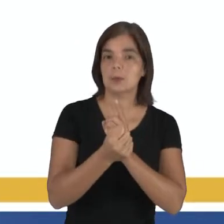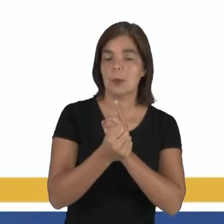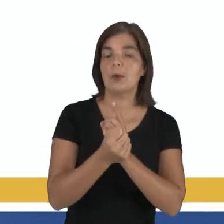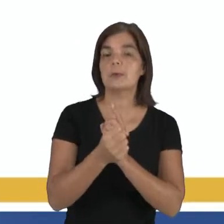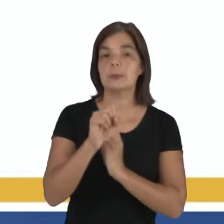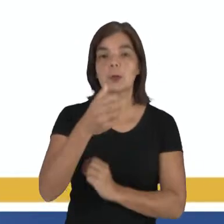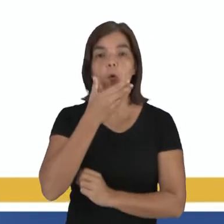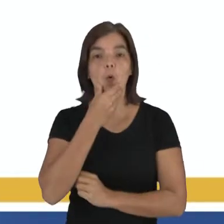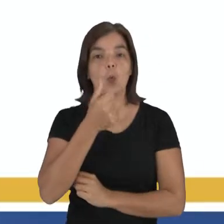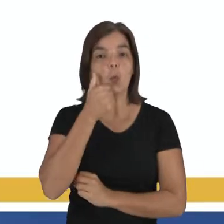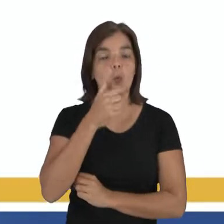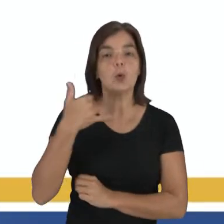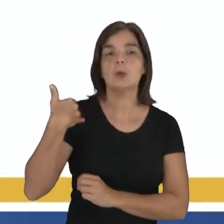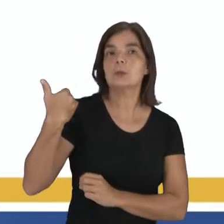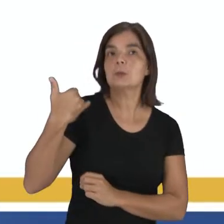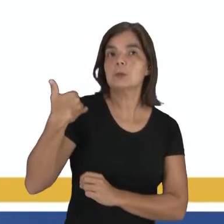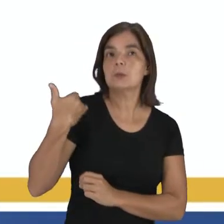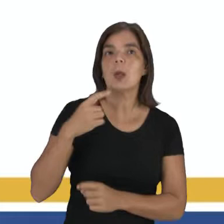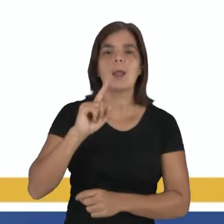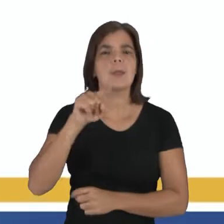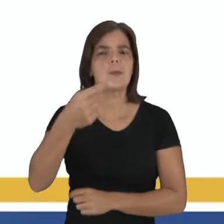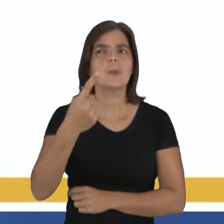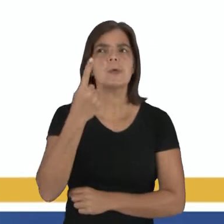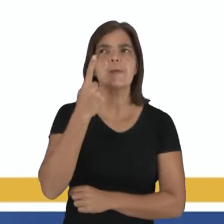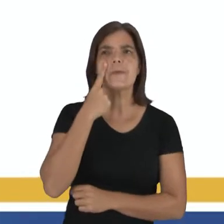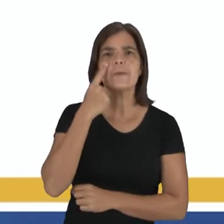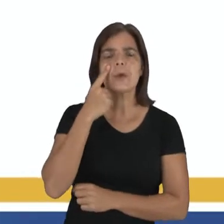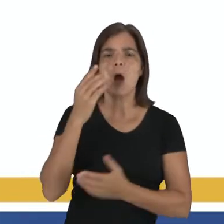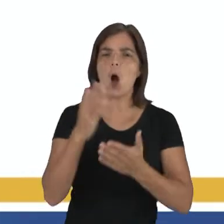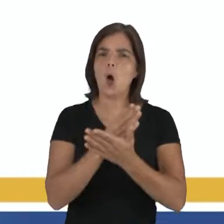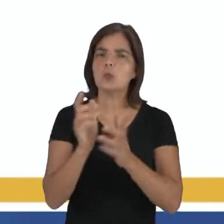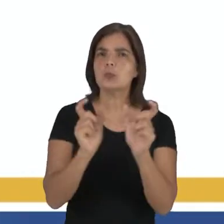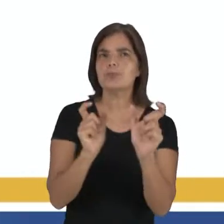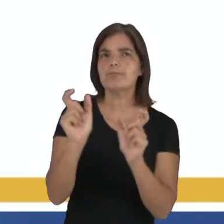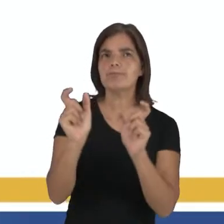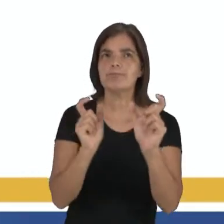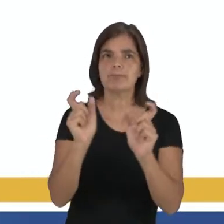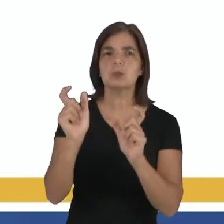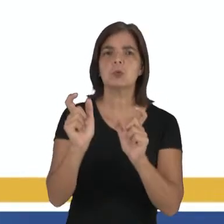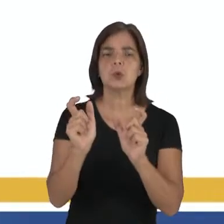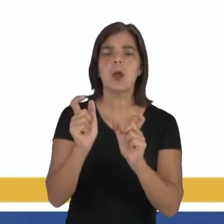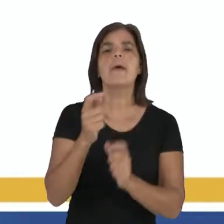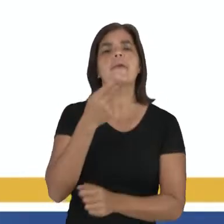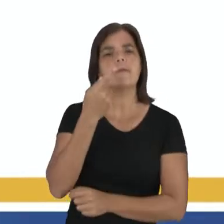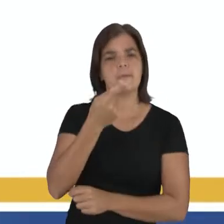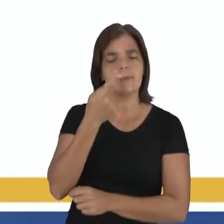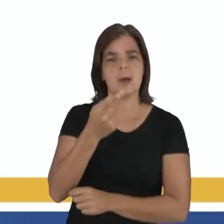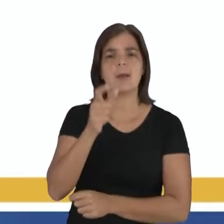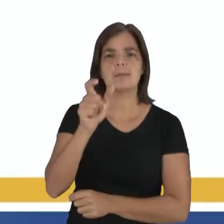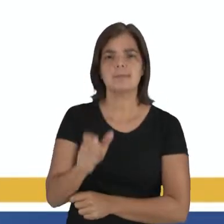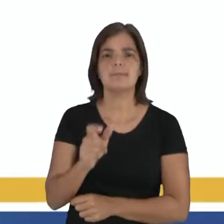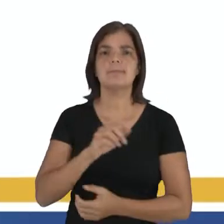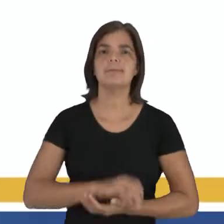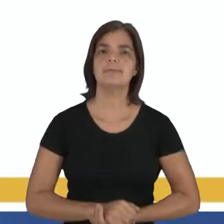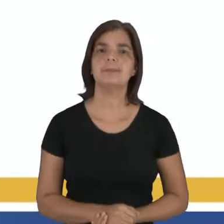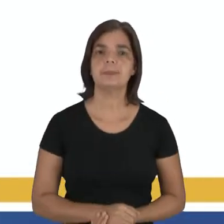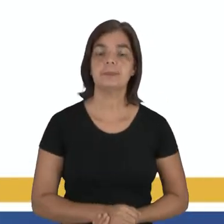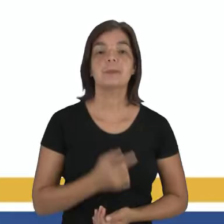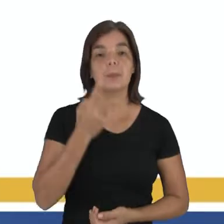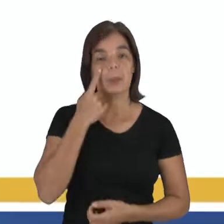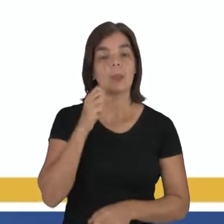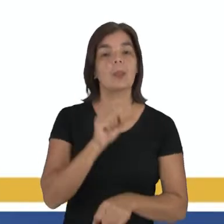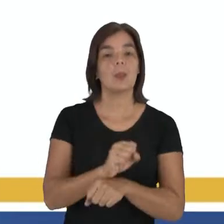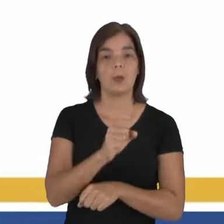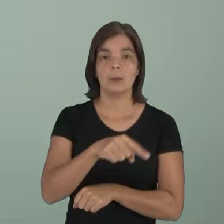sociocultural, sexo, idade, depois de ouvir algumas poucas palavras pronunciadas por ele?